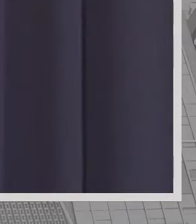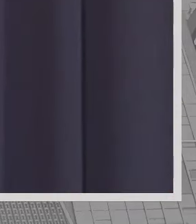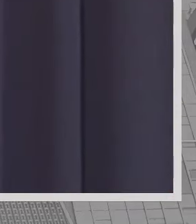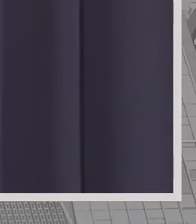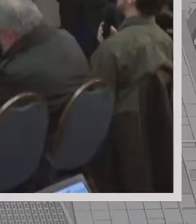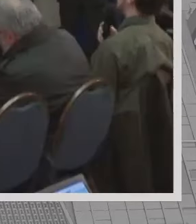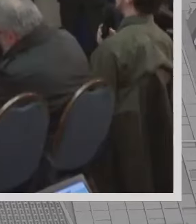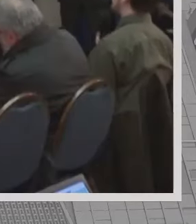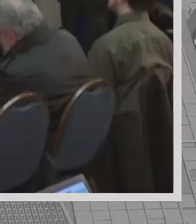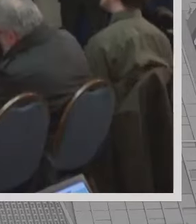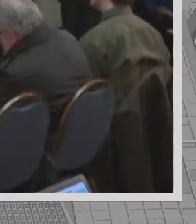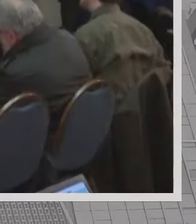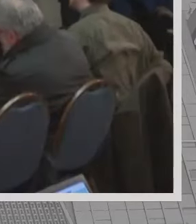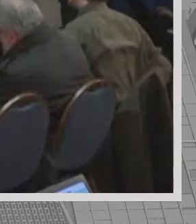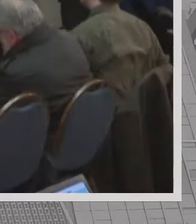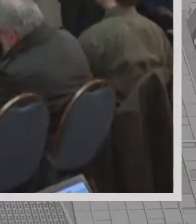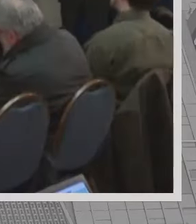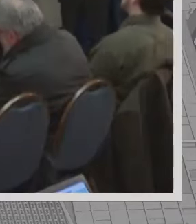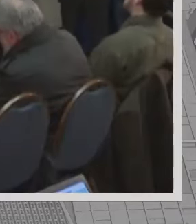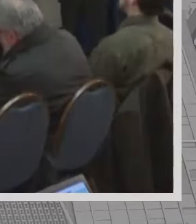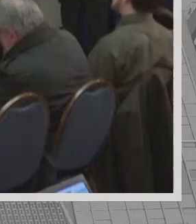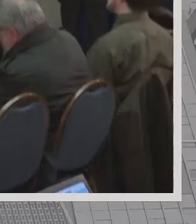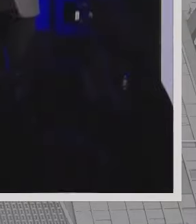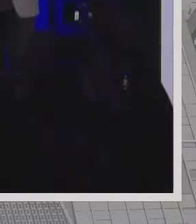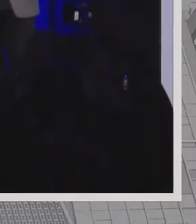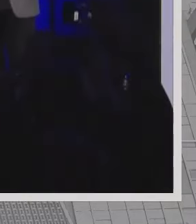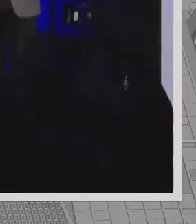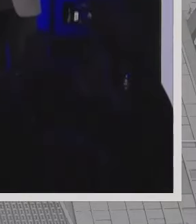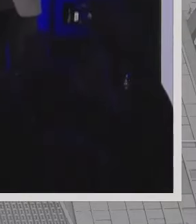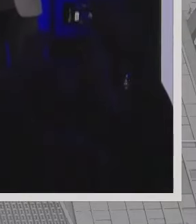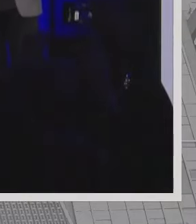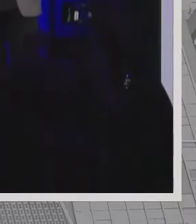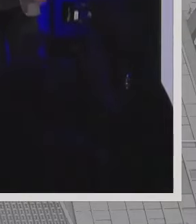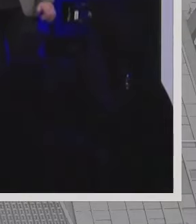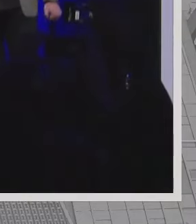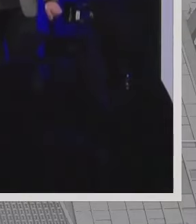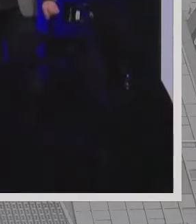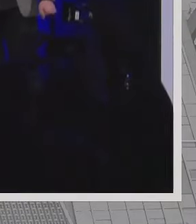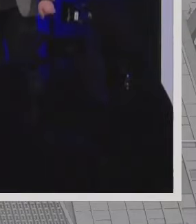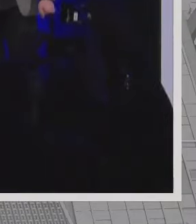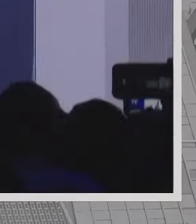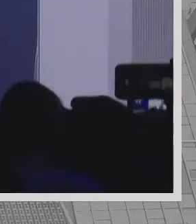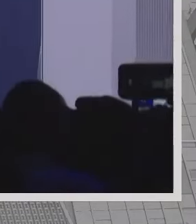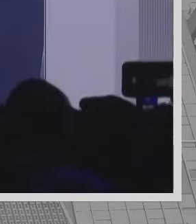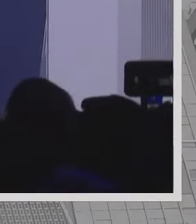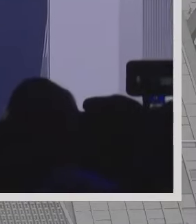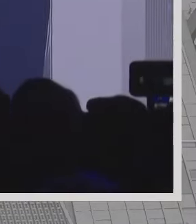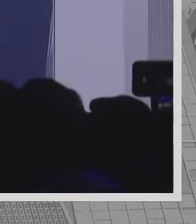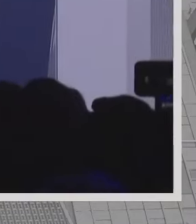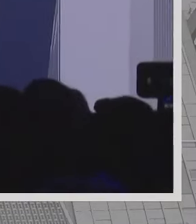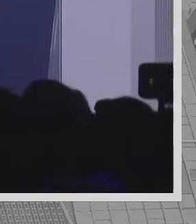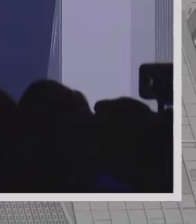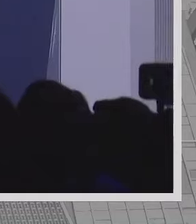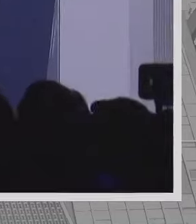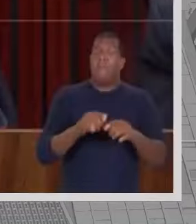aprovação de lei que regulamenta as Big Techs no Senado. Isso está parado na Câmara dos Deputados há mais de um ano. Vai ressuscitar agora. Vai